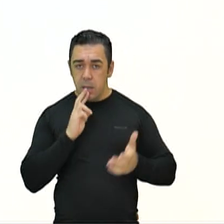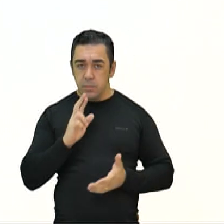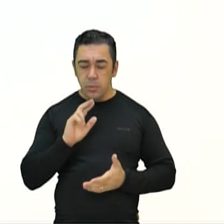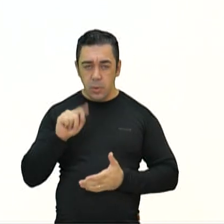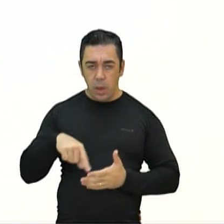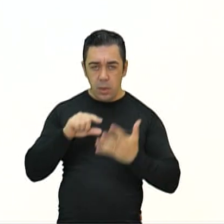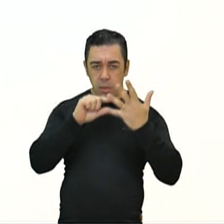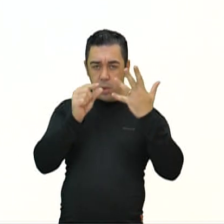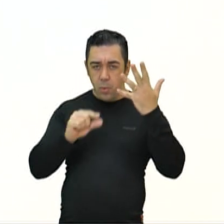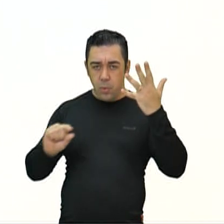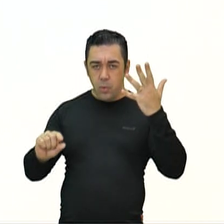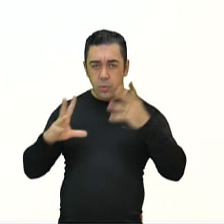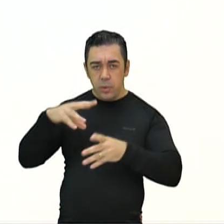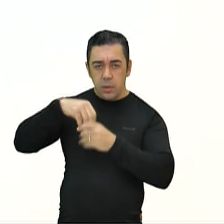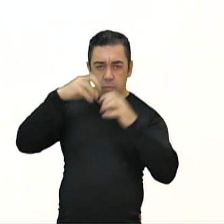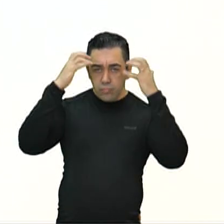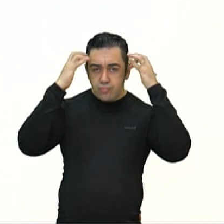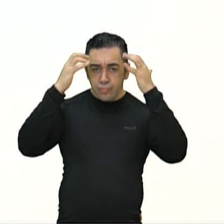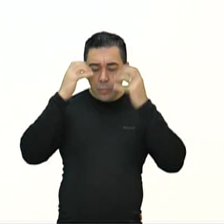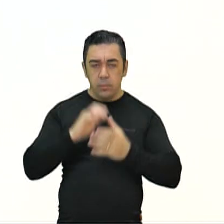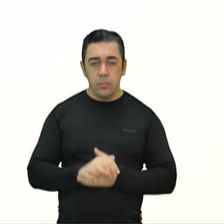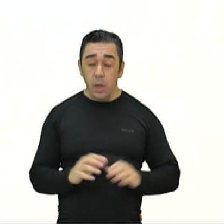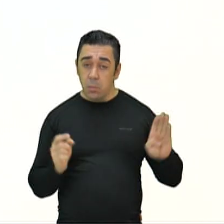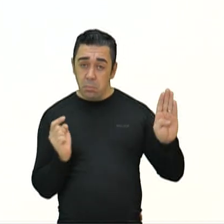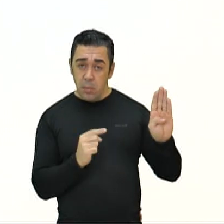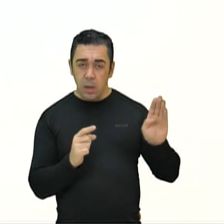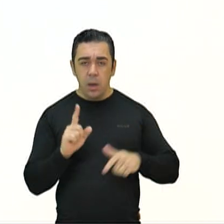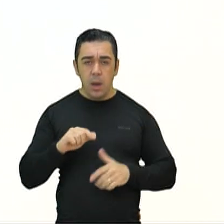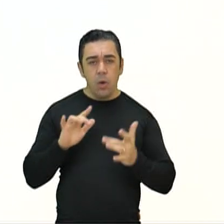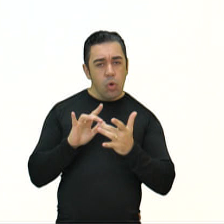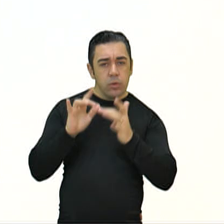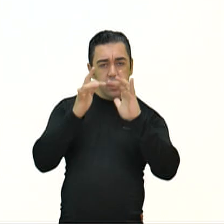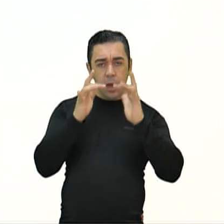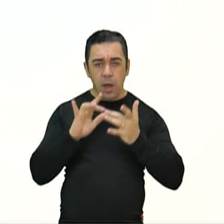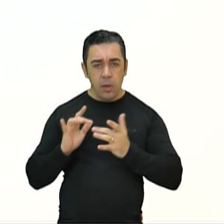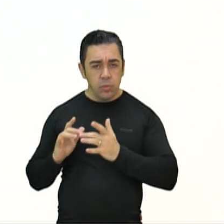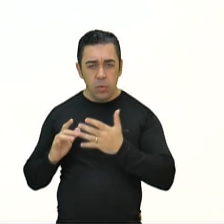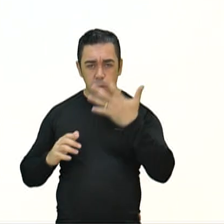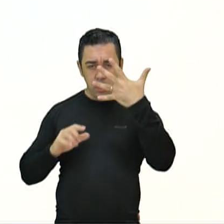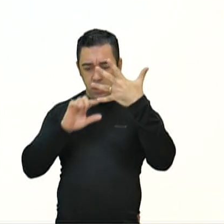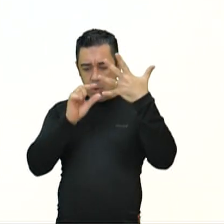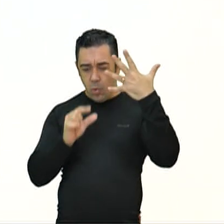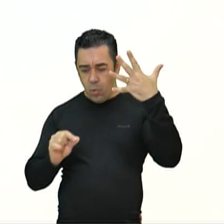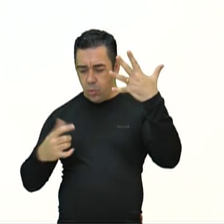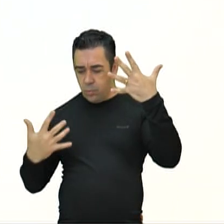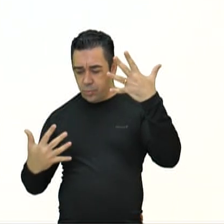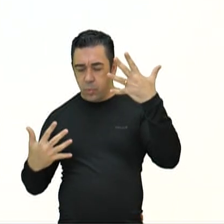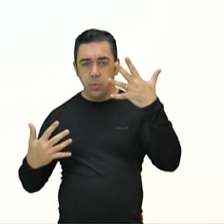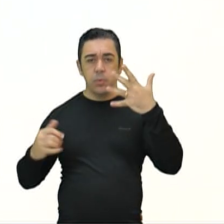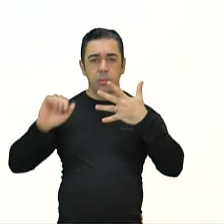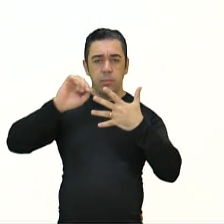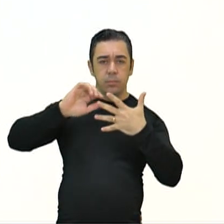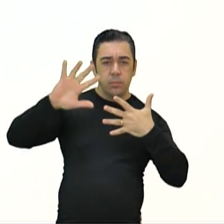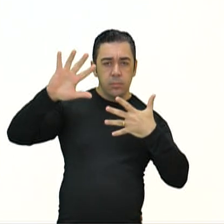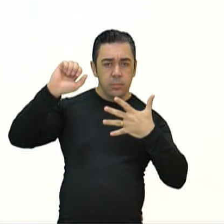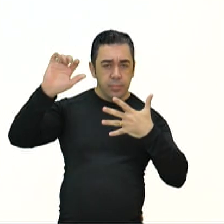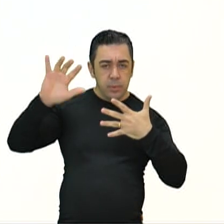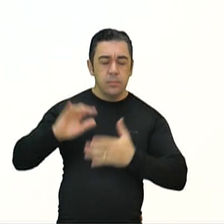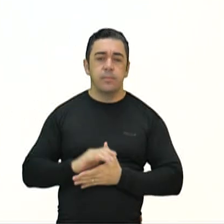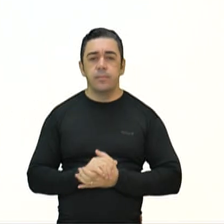dos seres vivos. E letra B, é a região de contato entre um neurônio e um axônio.